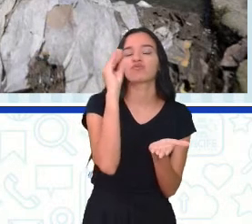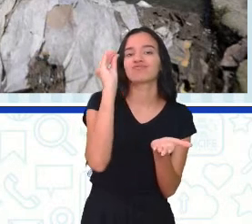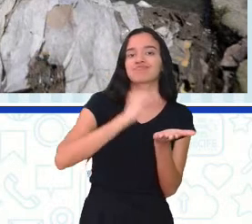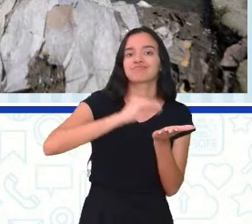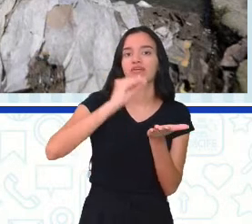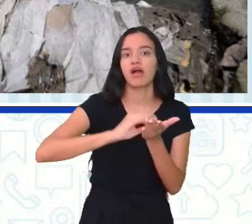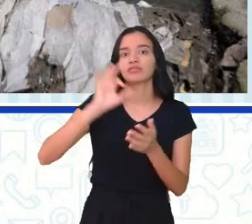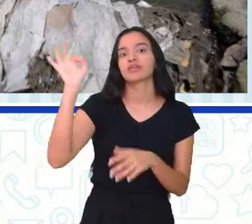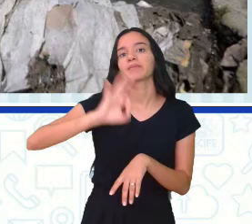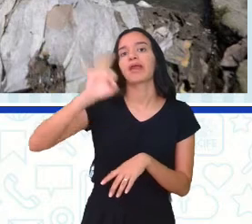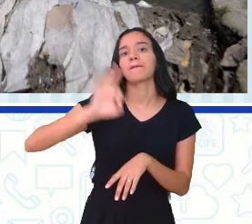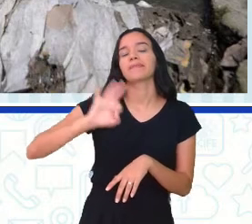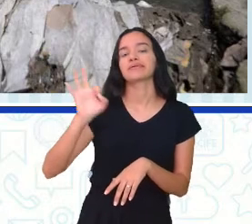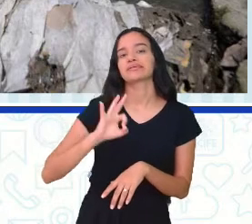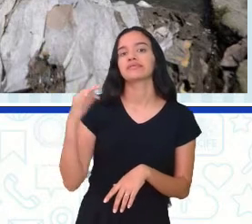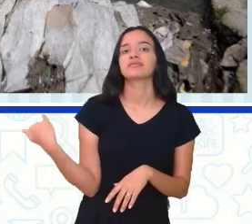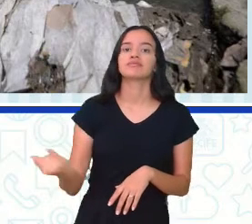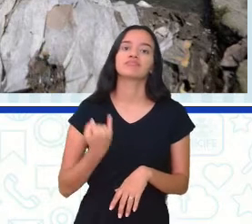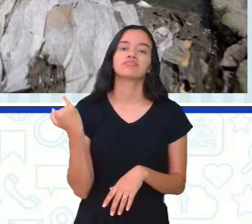dado relevante,